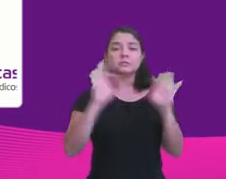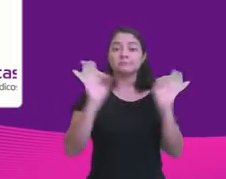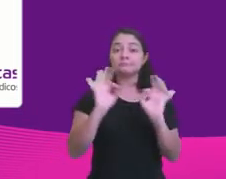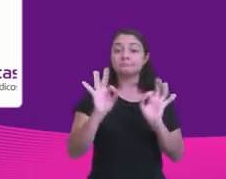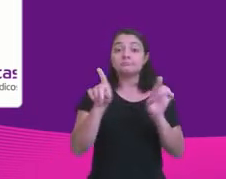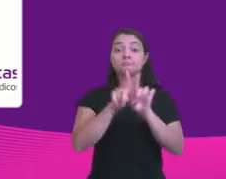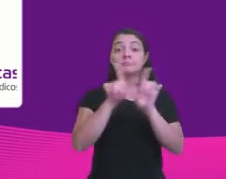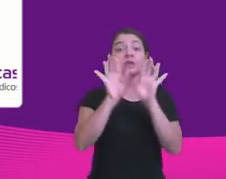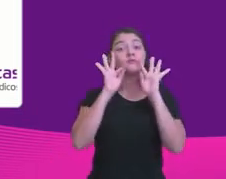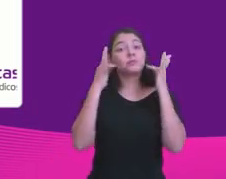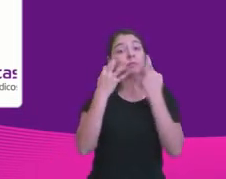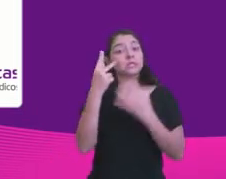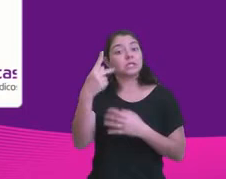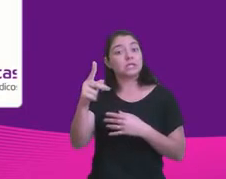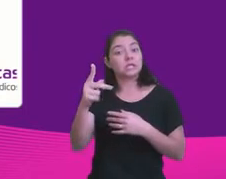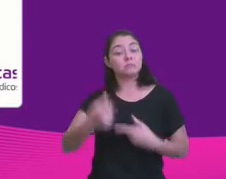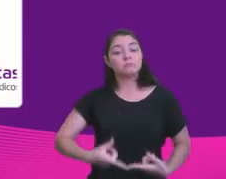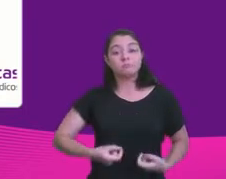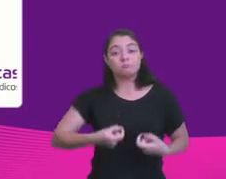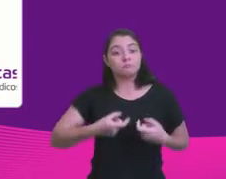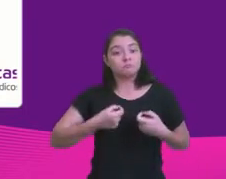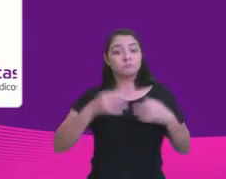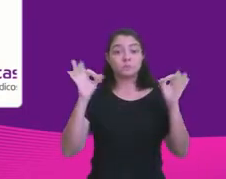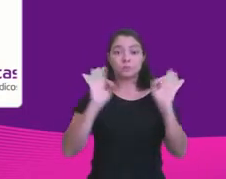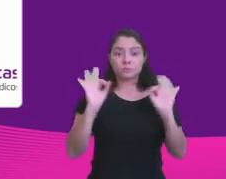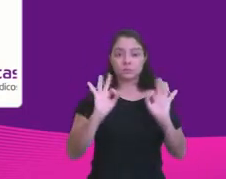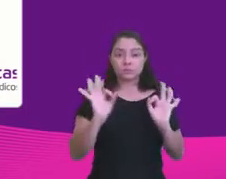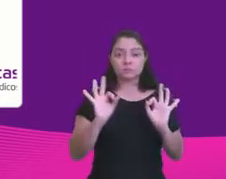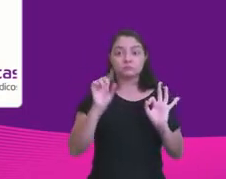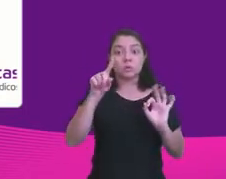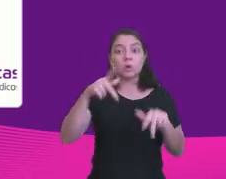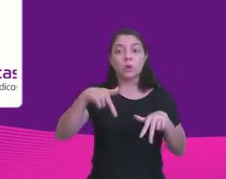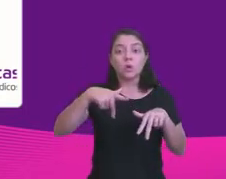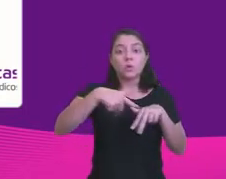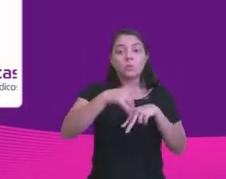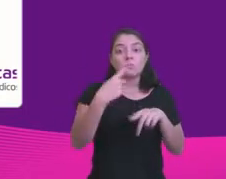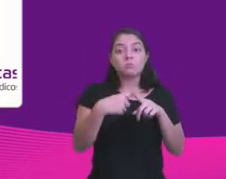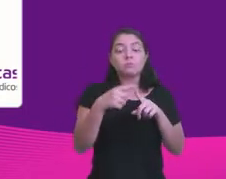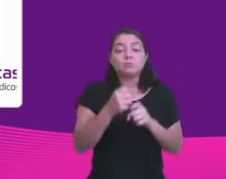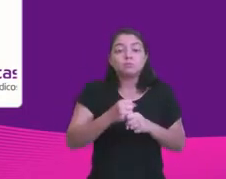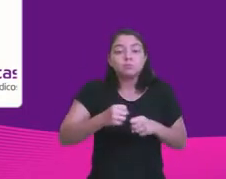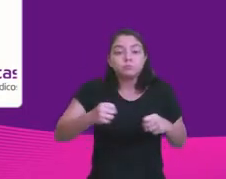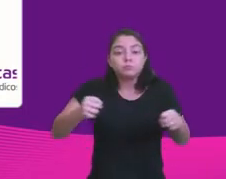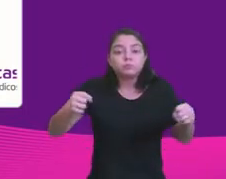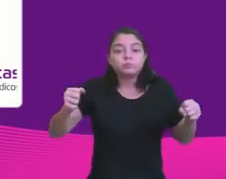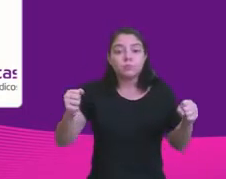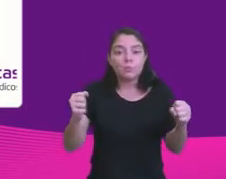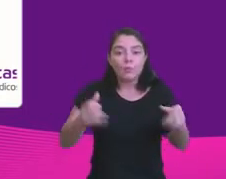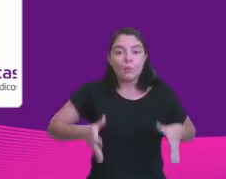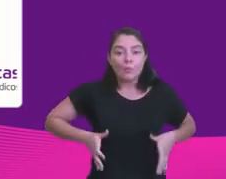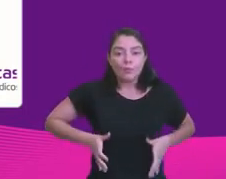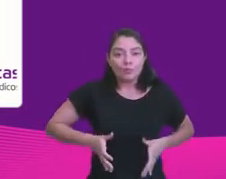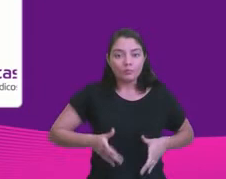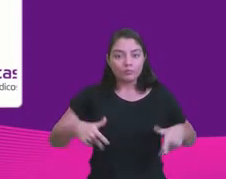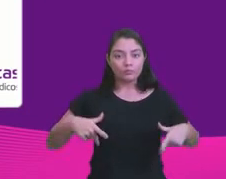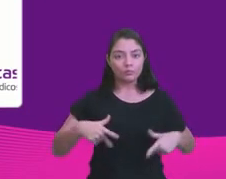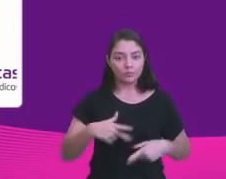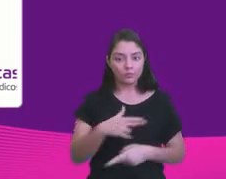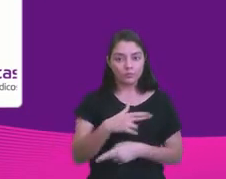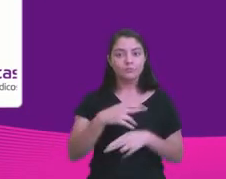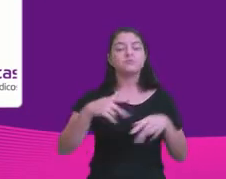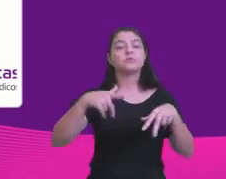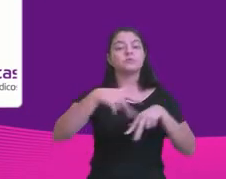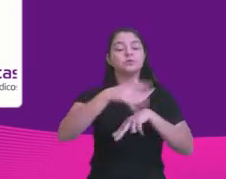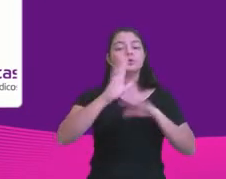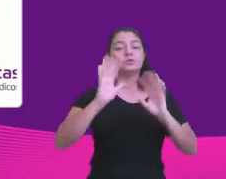câncer, submetido a uma cirurgia bariátrica por via aberta em 2015, sem acompanhamento